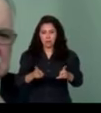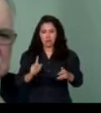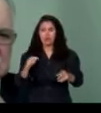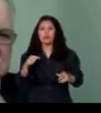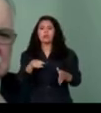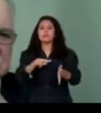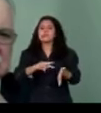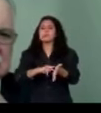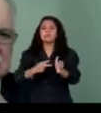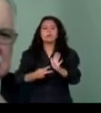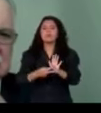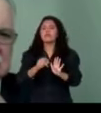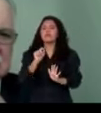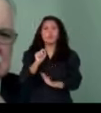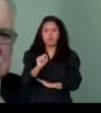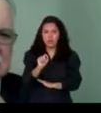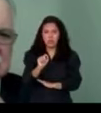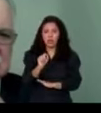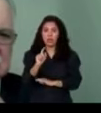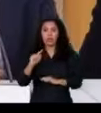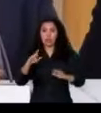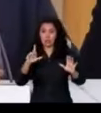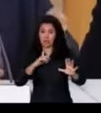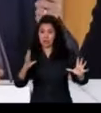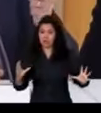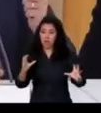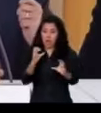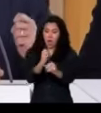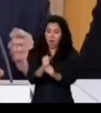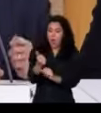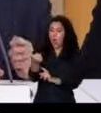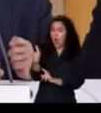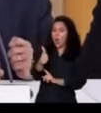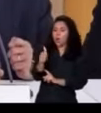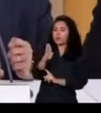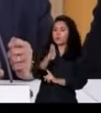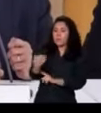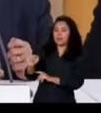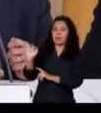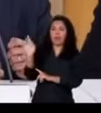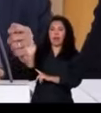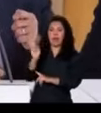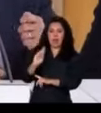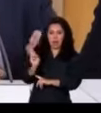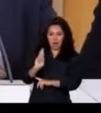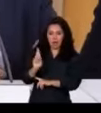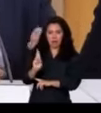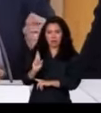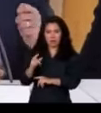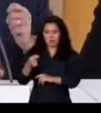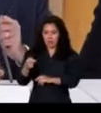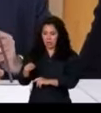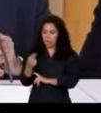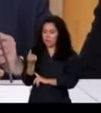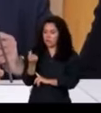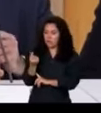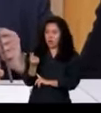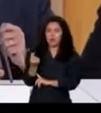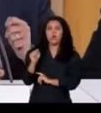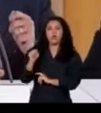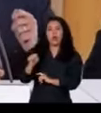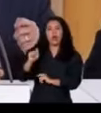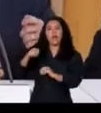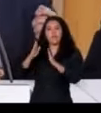com cerca de R 11 bilhões deais que seriam destinados ao pagamento da dívida do Rio Grande do Sul frente à